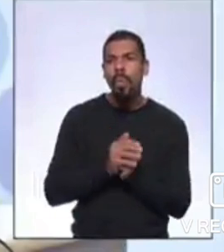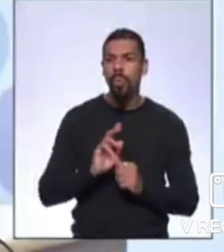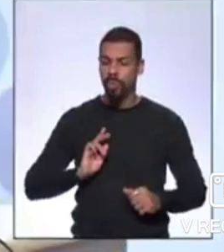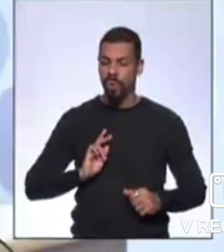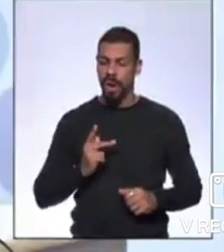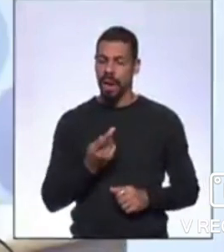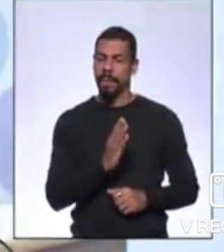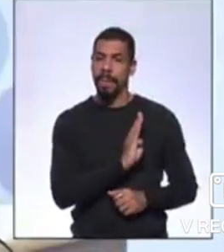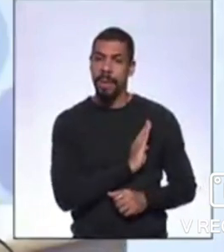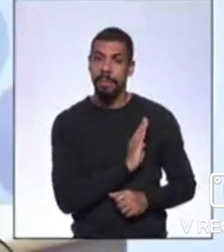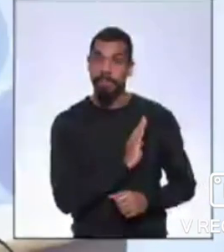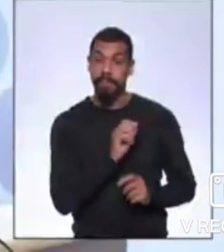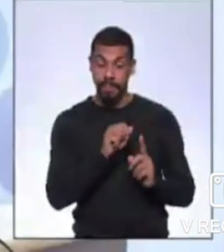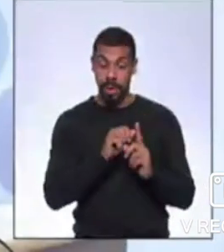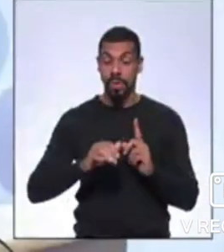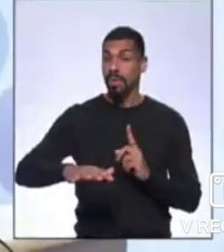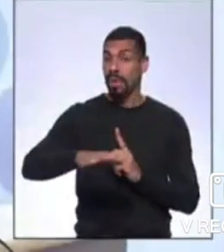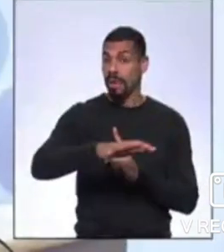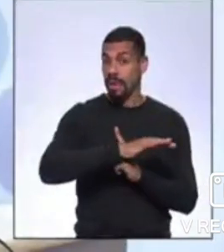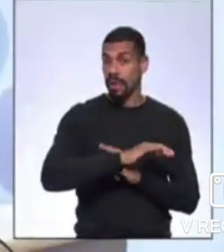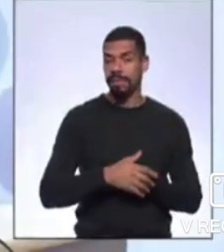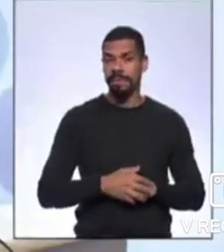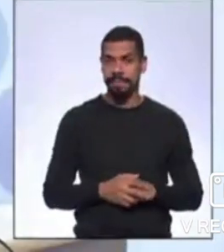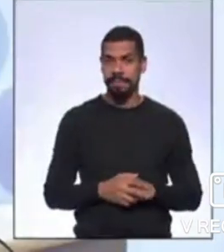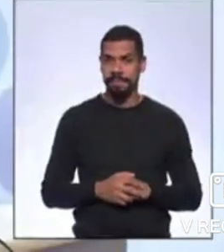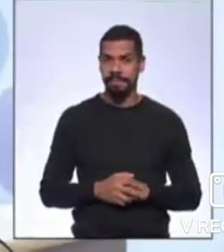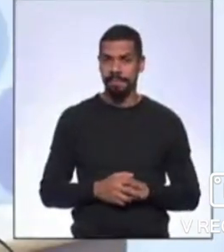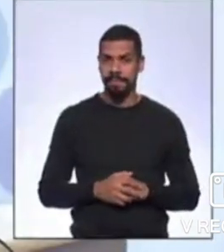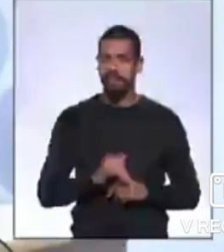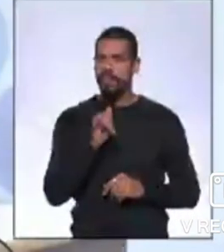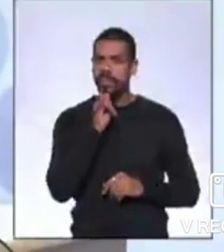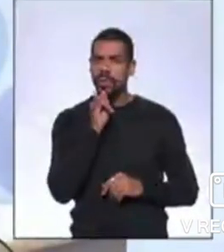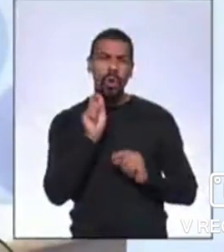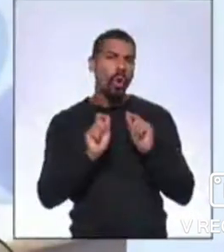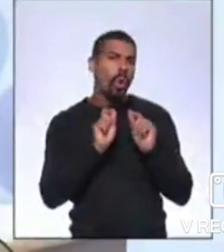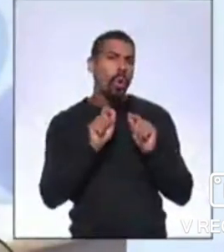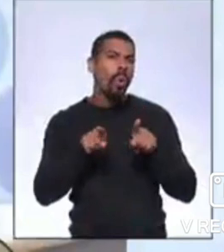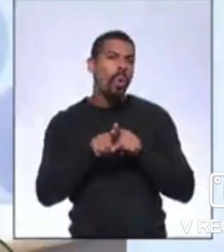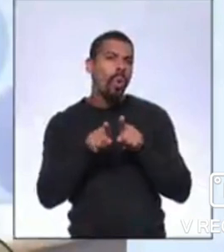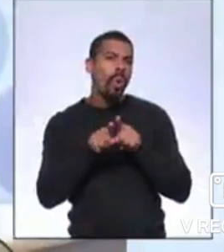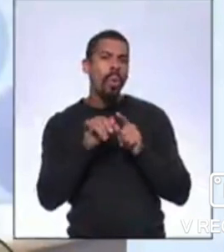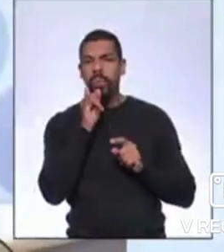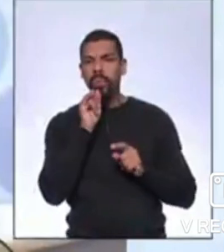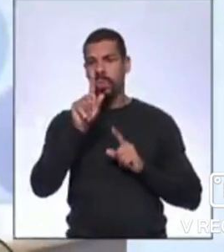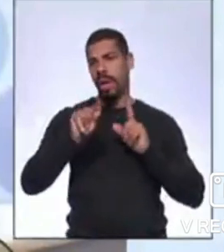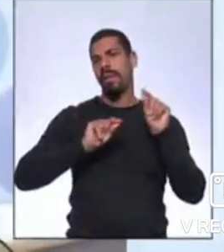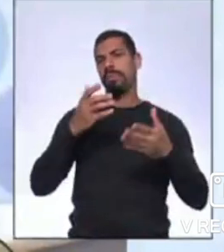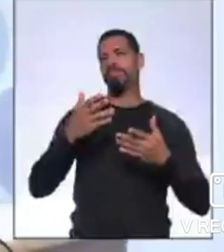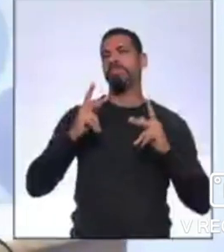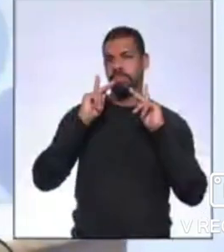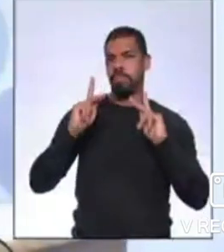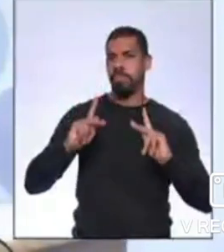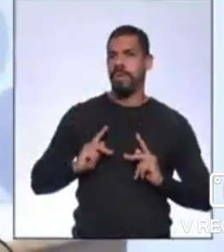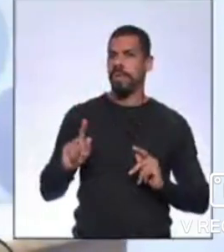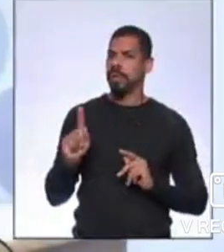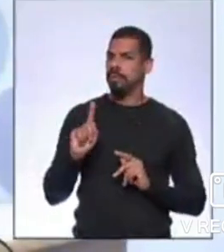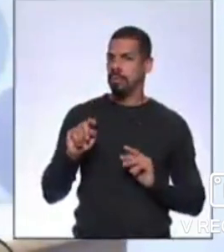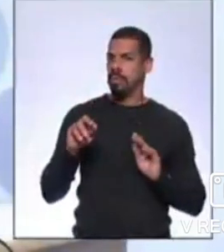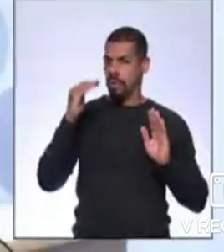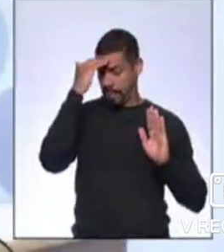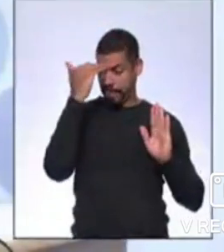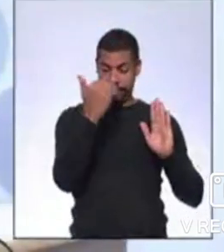hebreus dentro da sociedade, né, que eles não vão poder agir de acordo, né, com a livre e espontânea vontade. É um código de